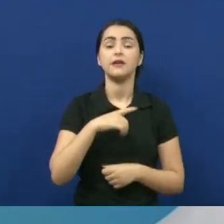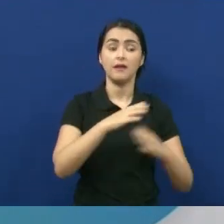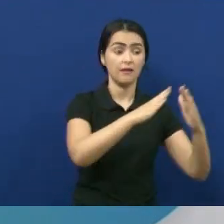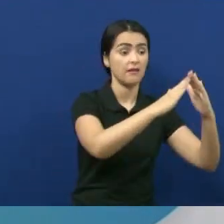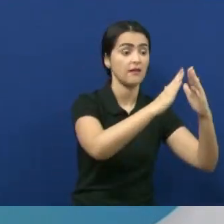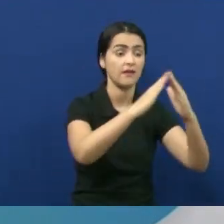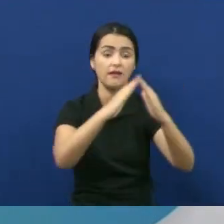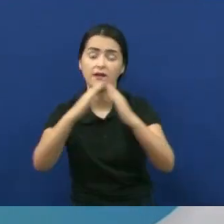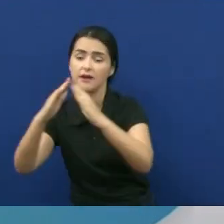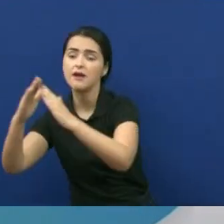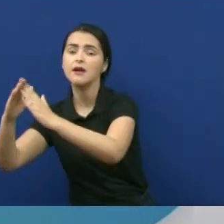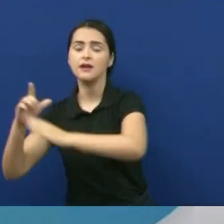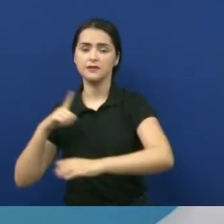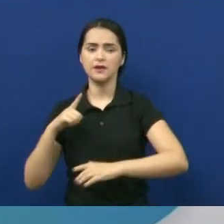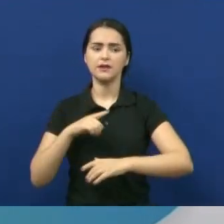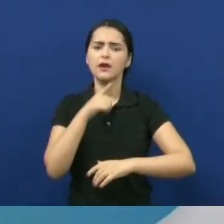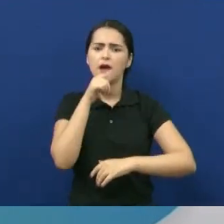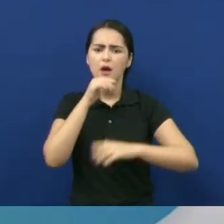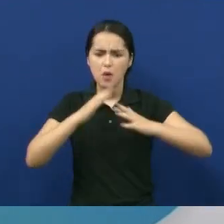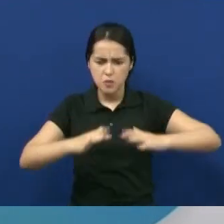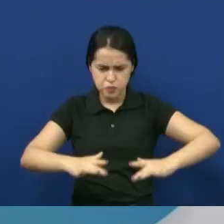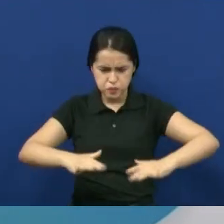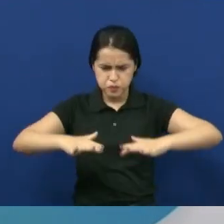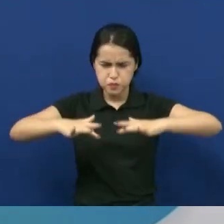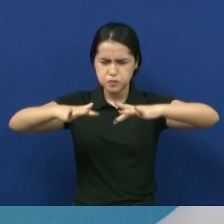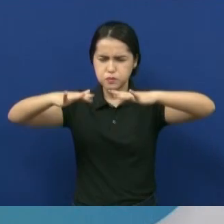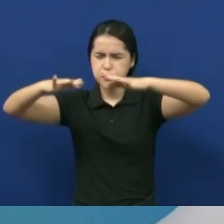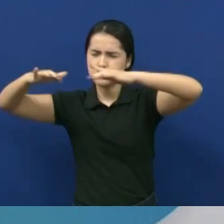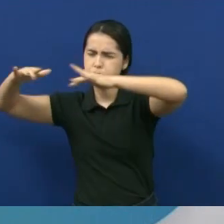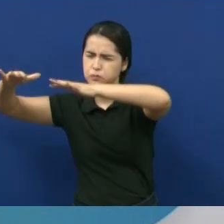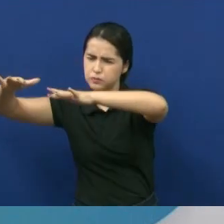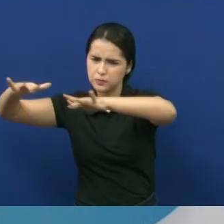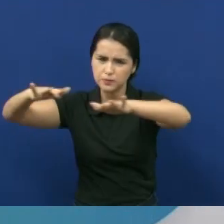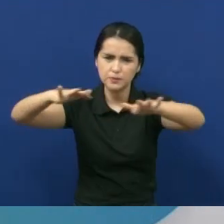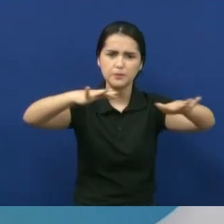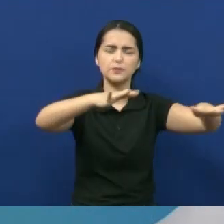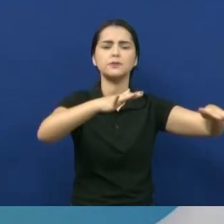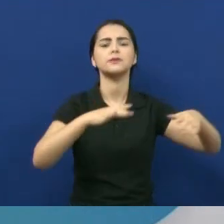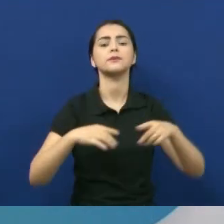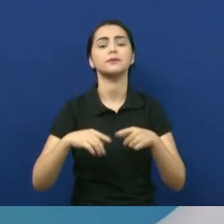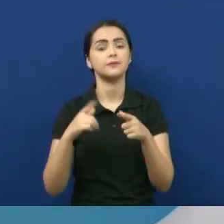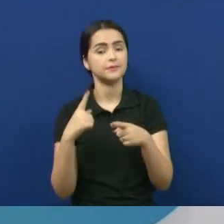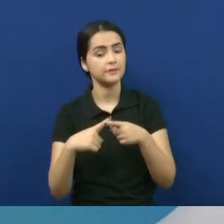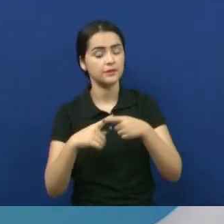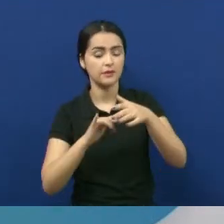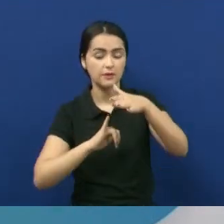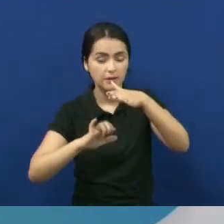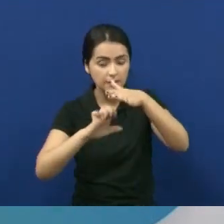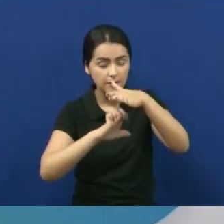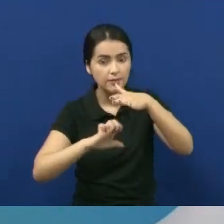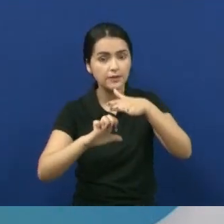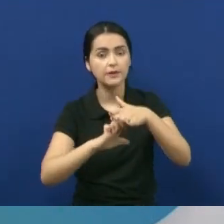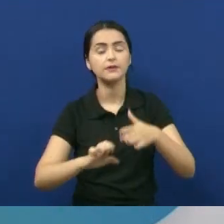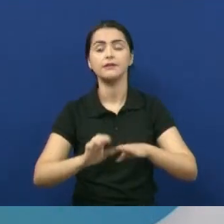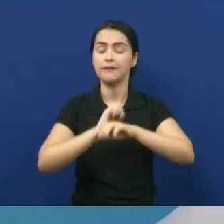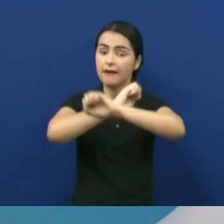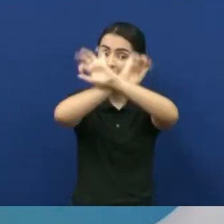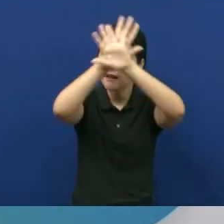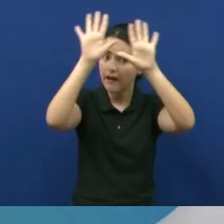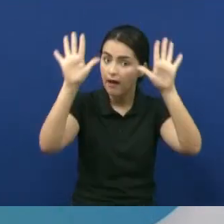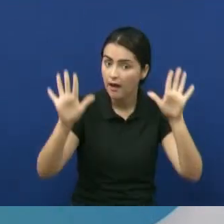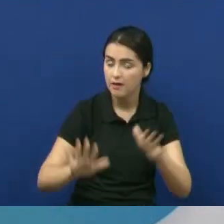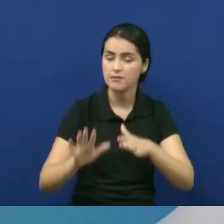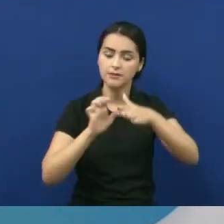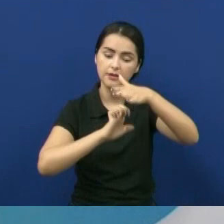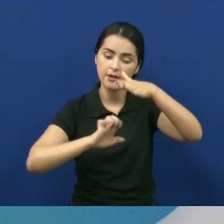que serão tomados pela água da represa da usina hidrelétrica. Obviamente que a empresa que constrói